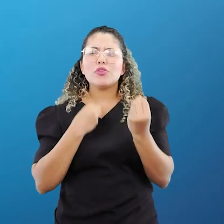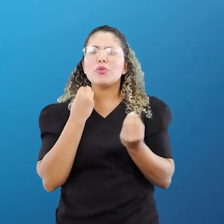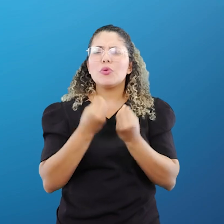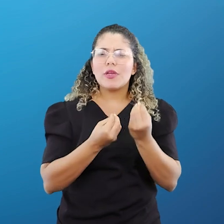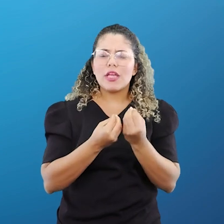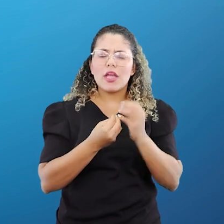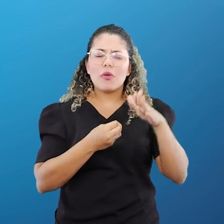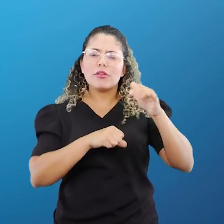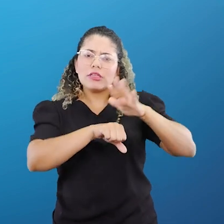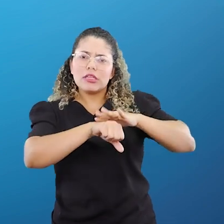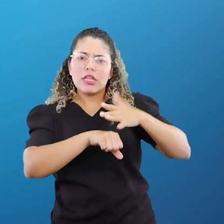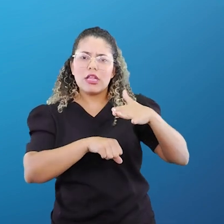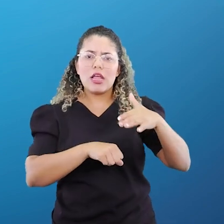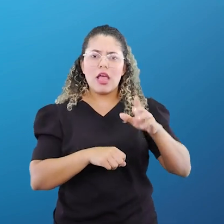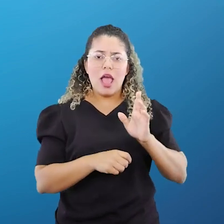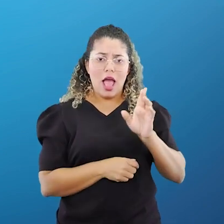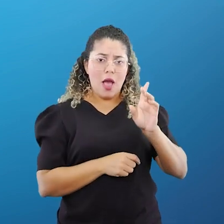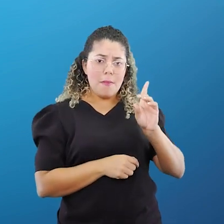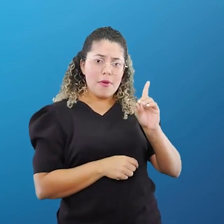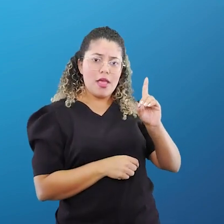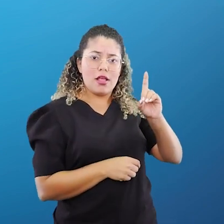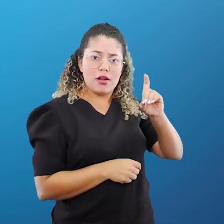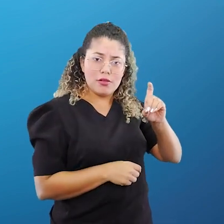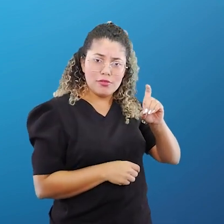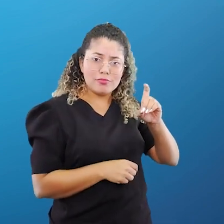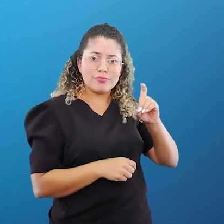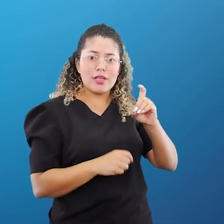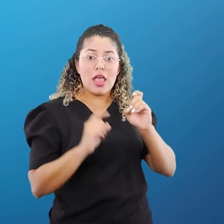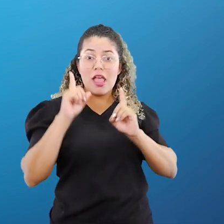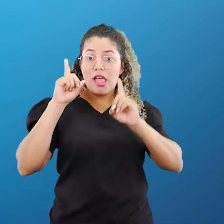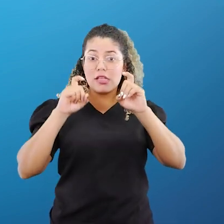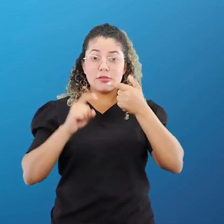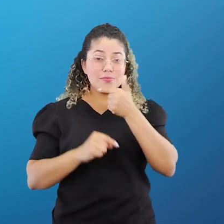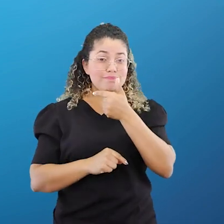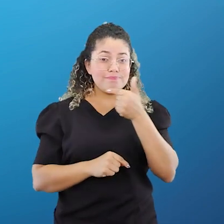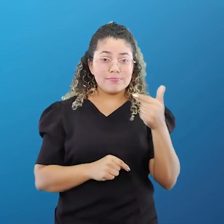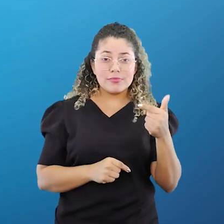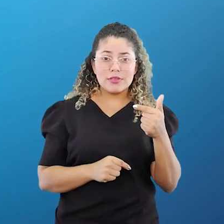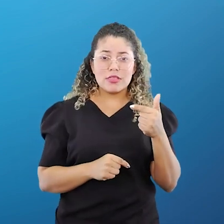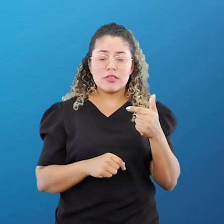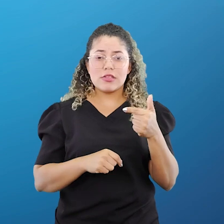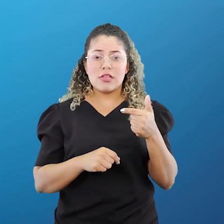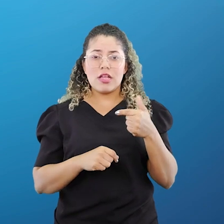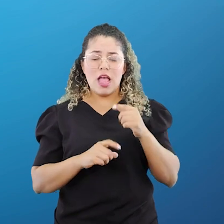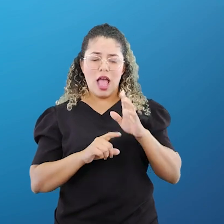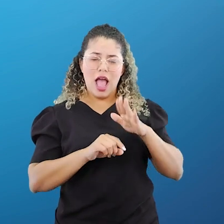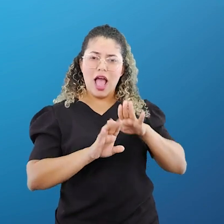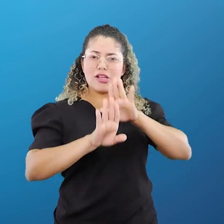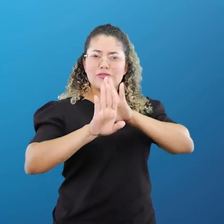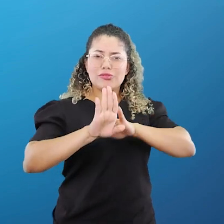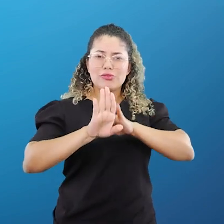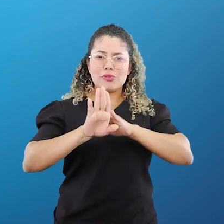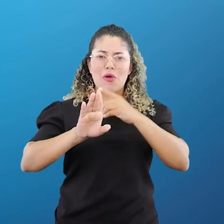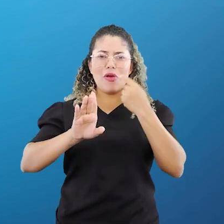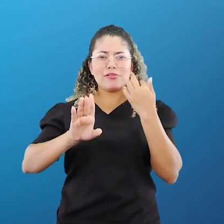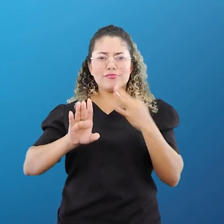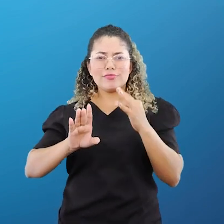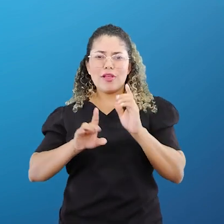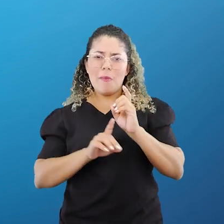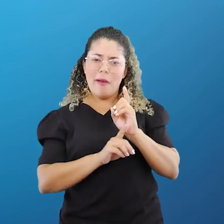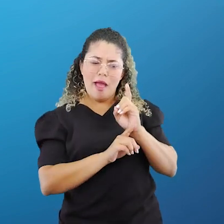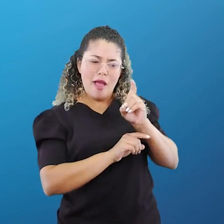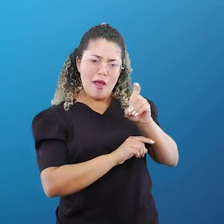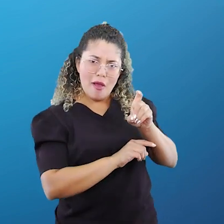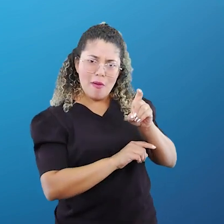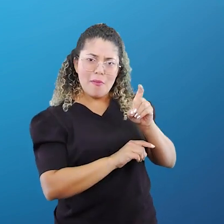de Parkinson? Postura encurvada, falta de expressões faciais, rigidez nas costas, então a pessoa fica mais